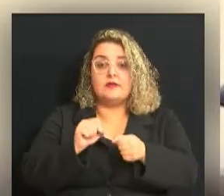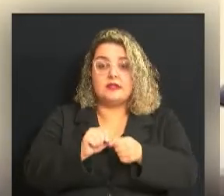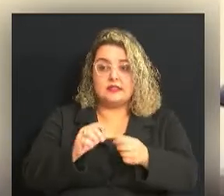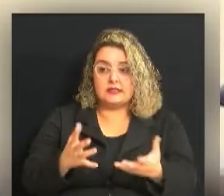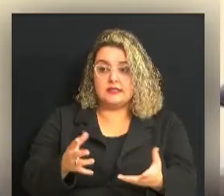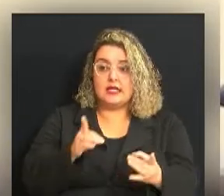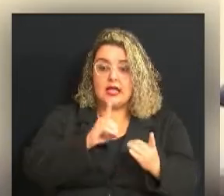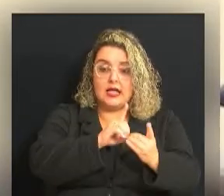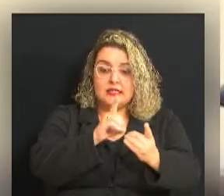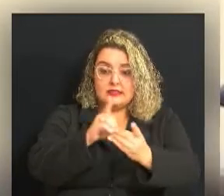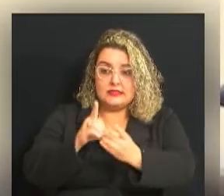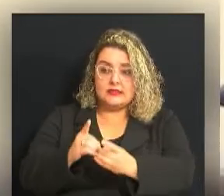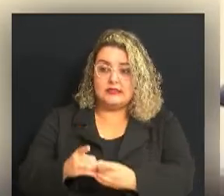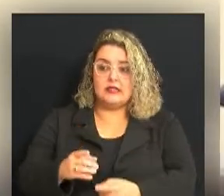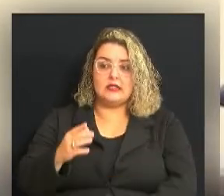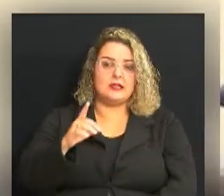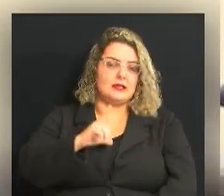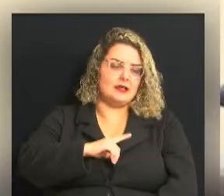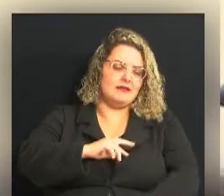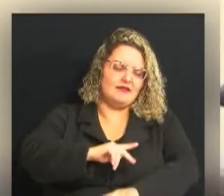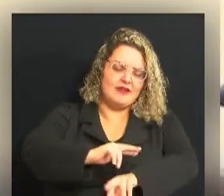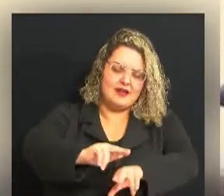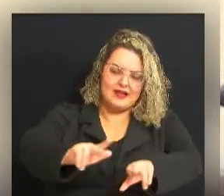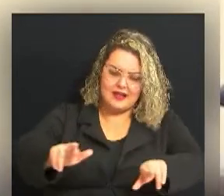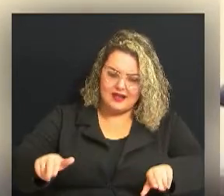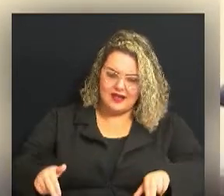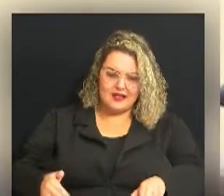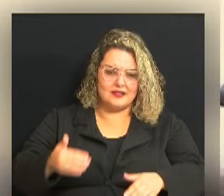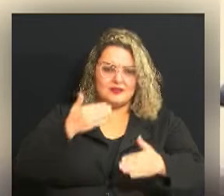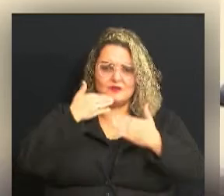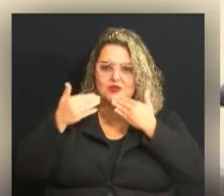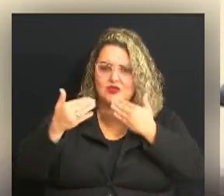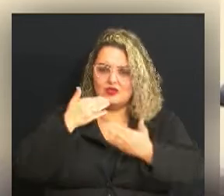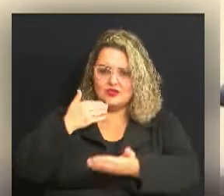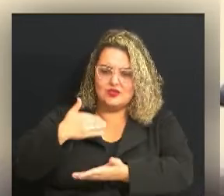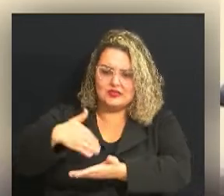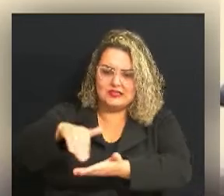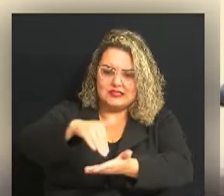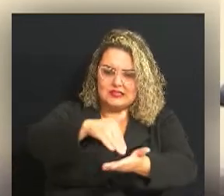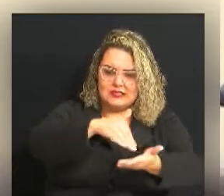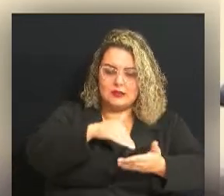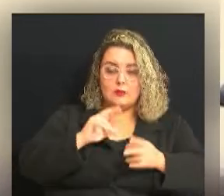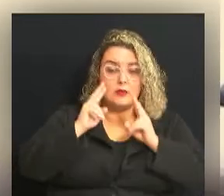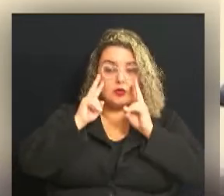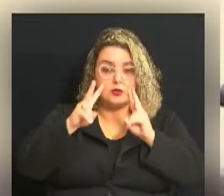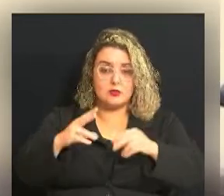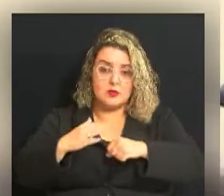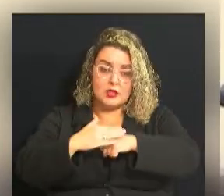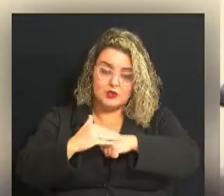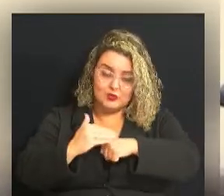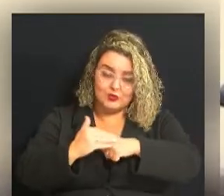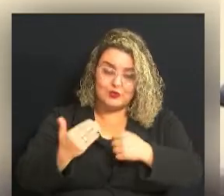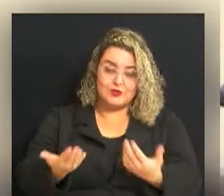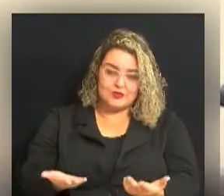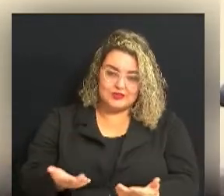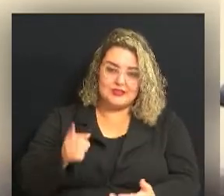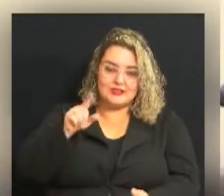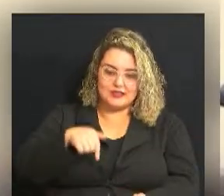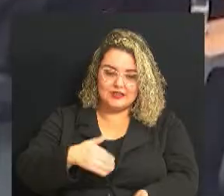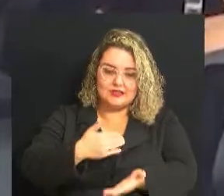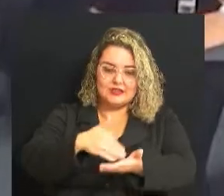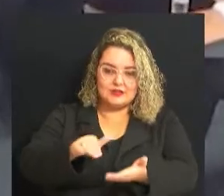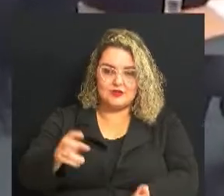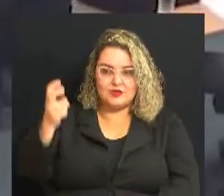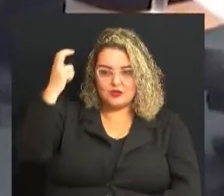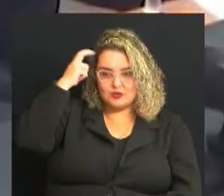né? A gente sabe que tem muitas demandas de todas as secretarias, mas que vocês olhassem com carinho aquelas que são da Secretaria de Cultura e